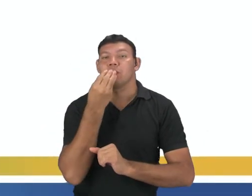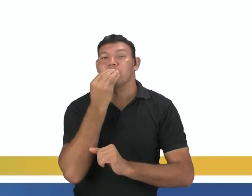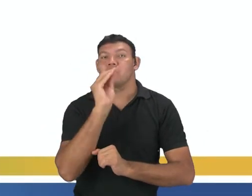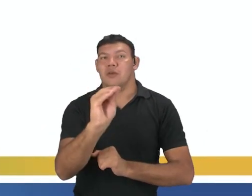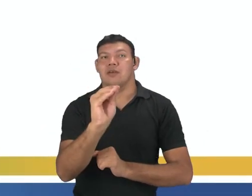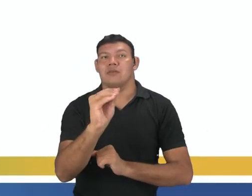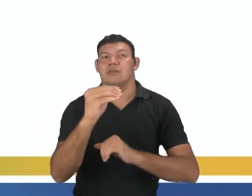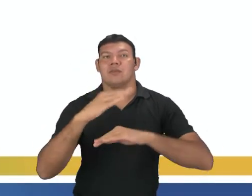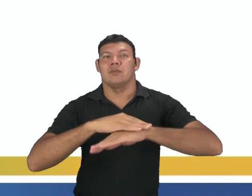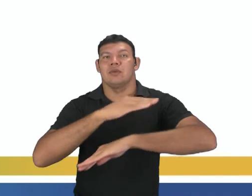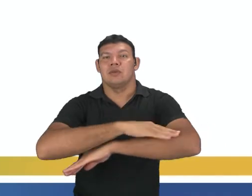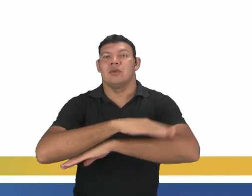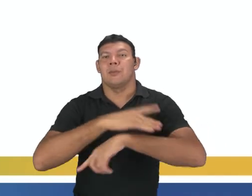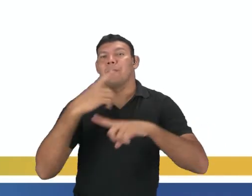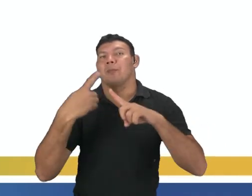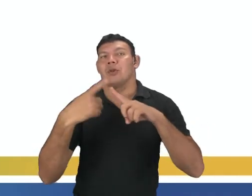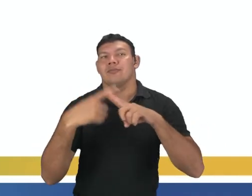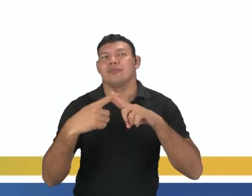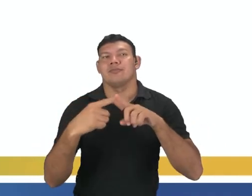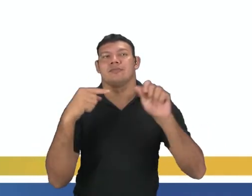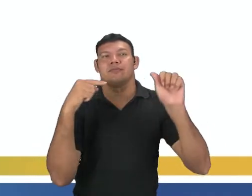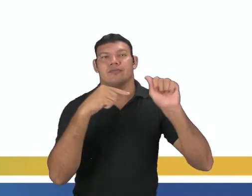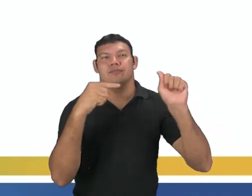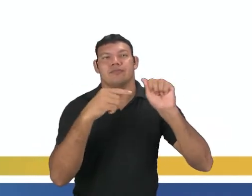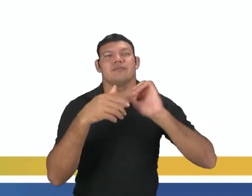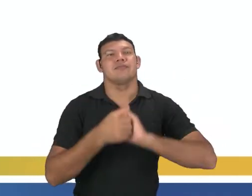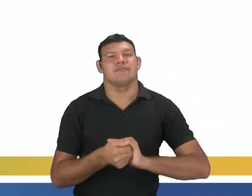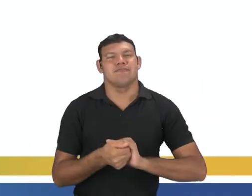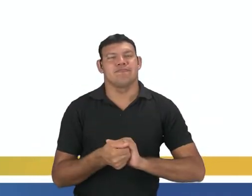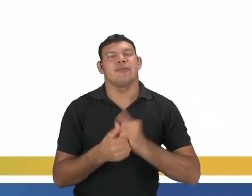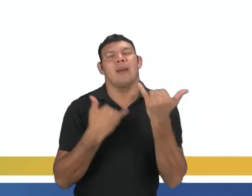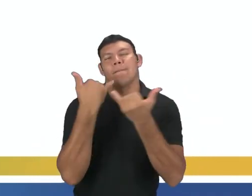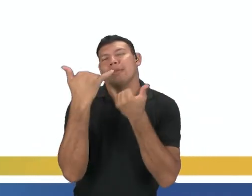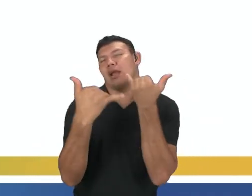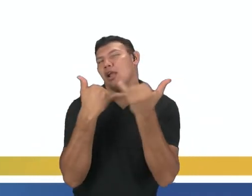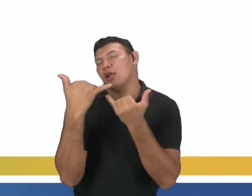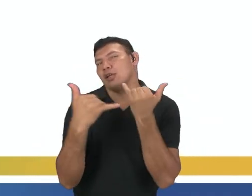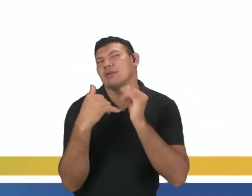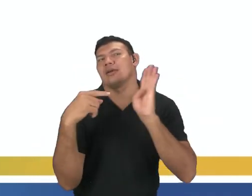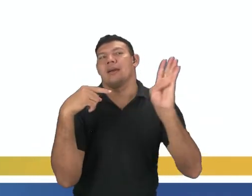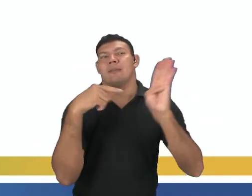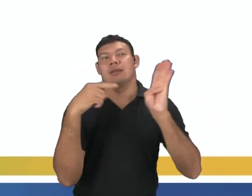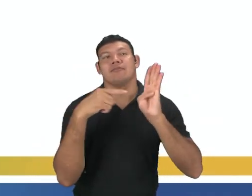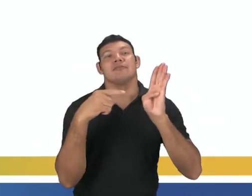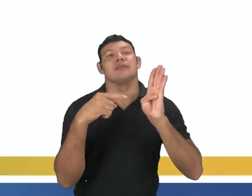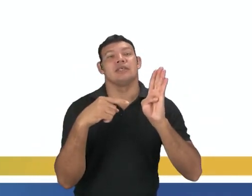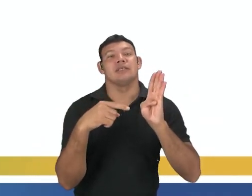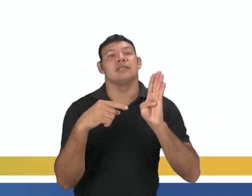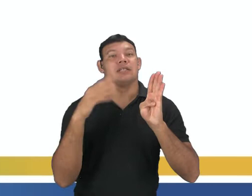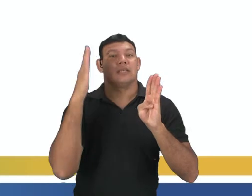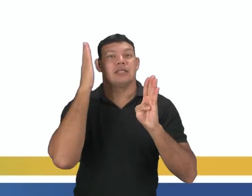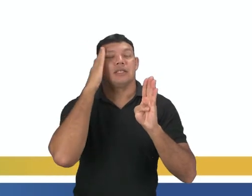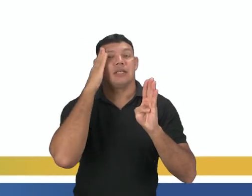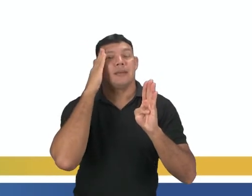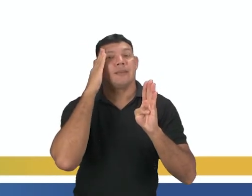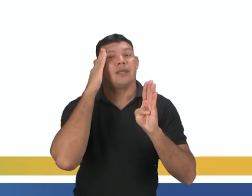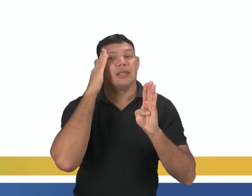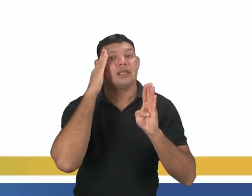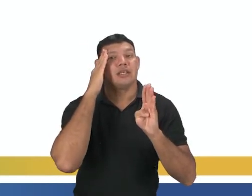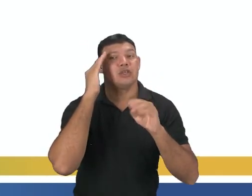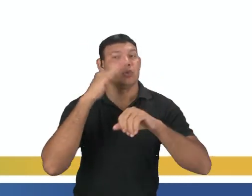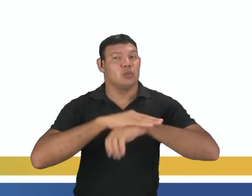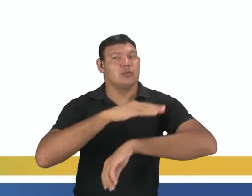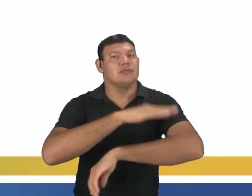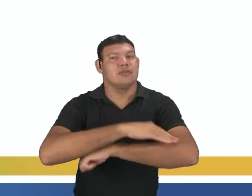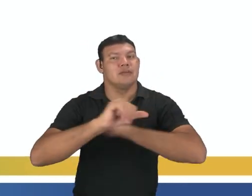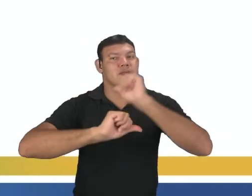A, era travesca? B, queria saber se o sapo era um príncipe? Letra C, para saber